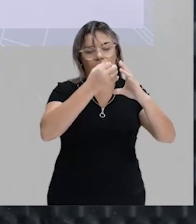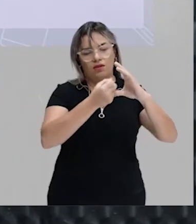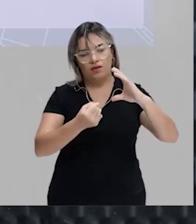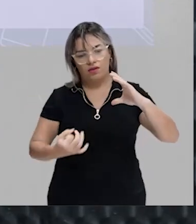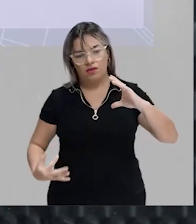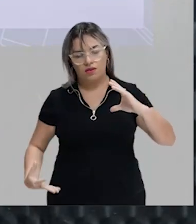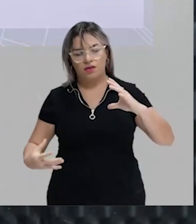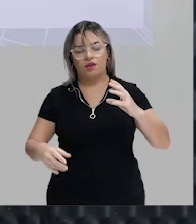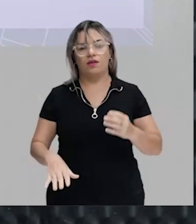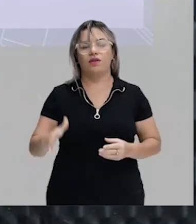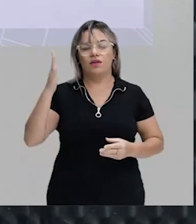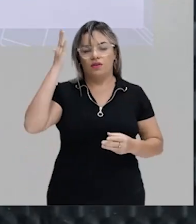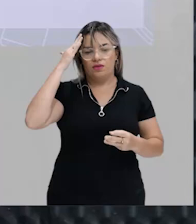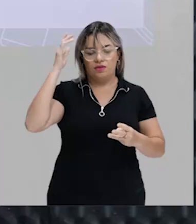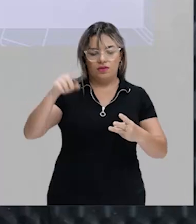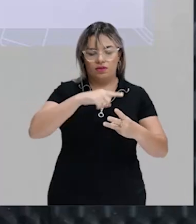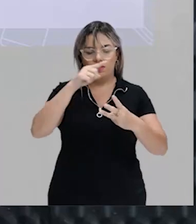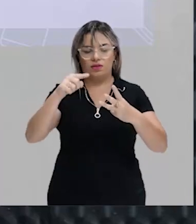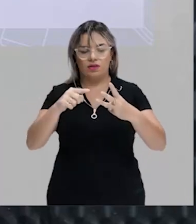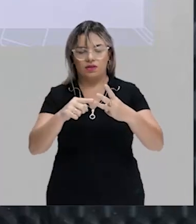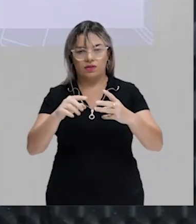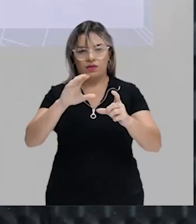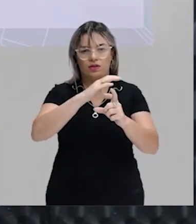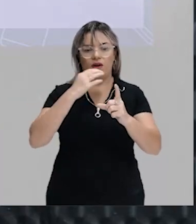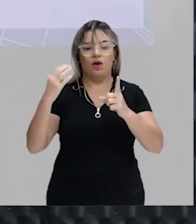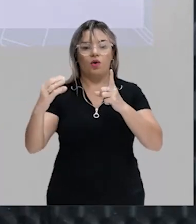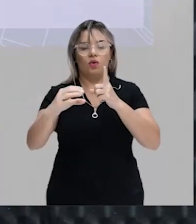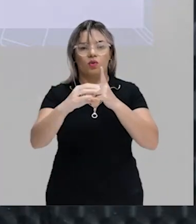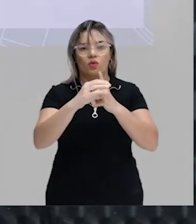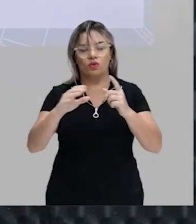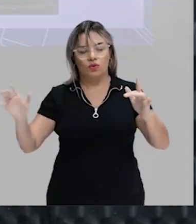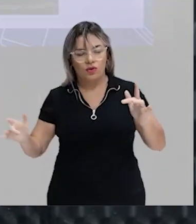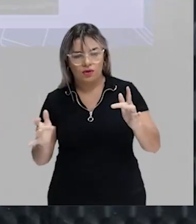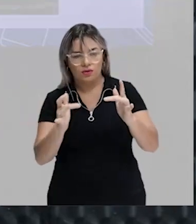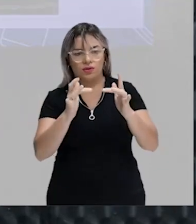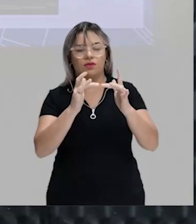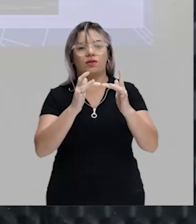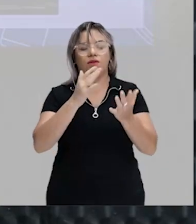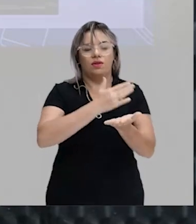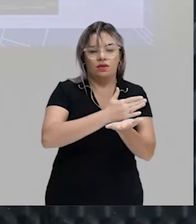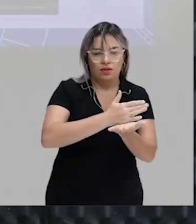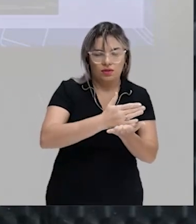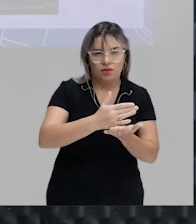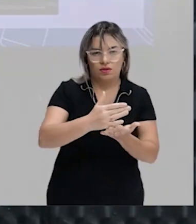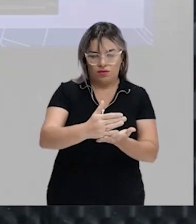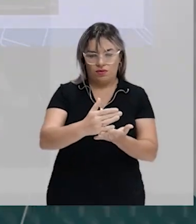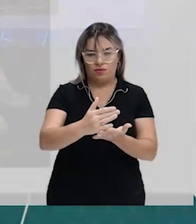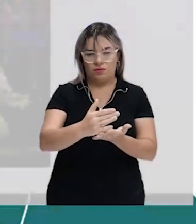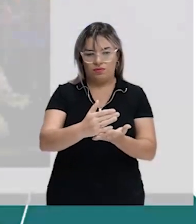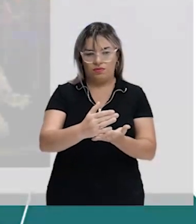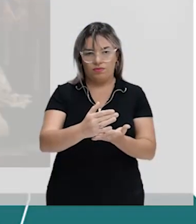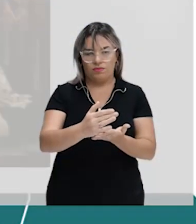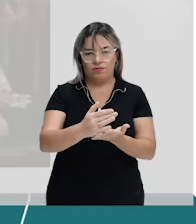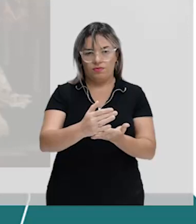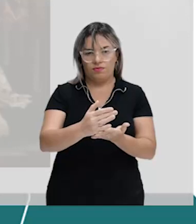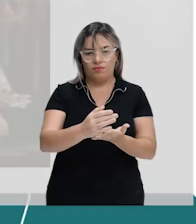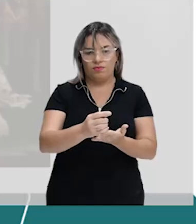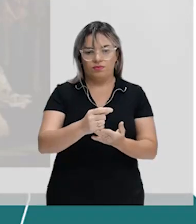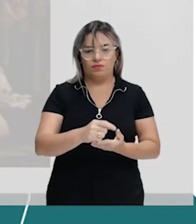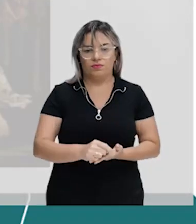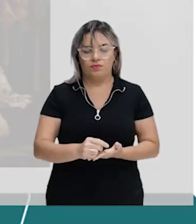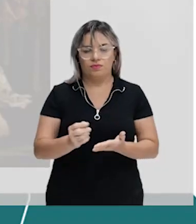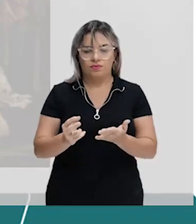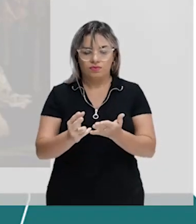e entender esse culto ao clássico, tá bom? Então, para começar, uma obra